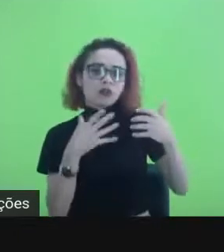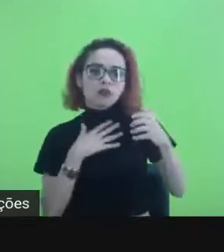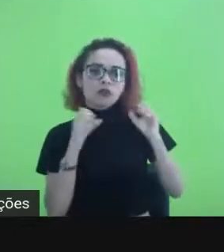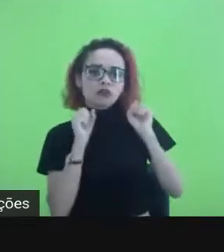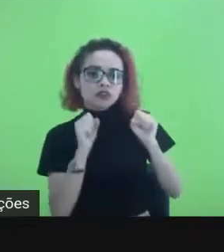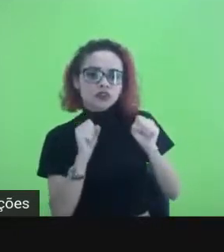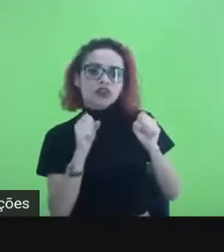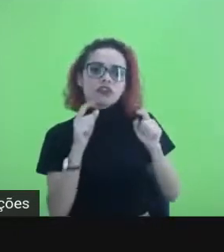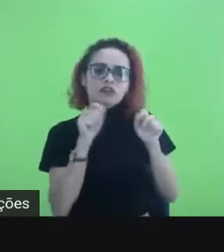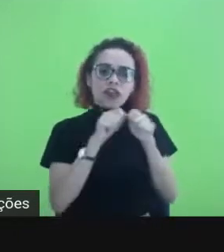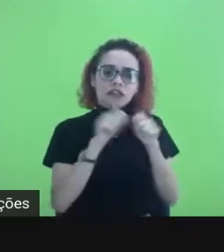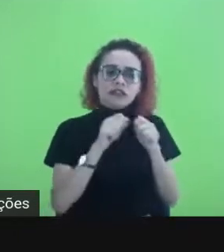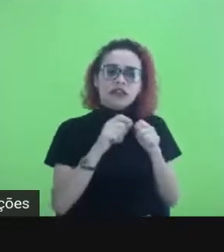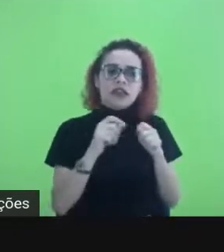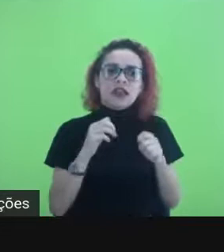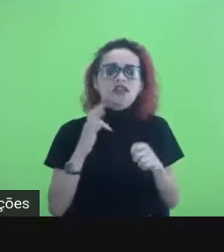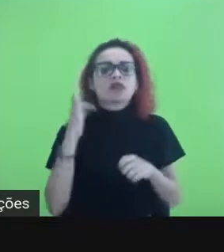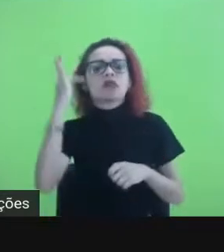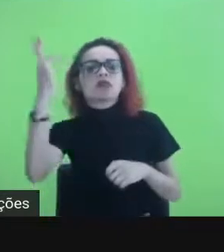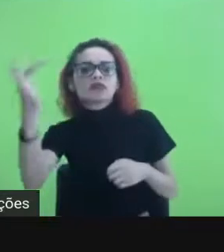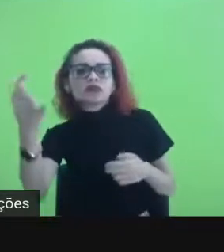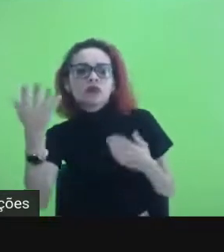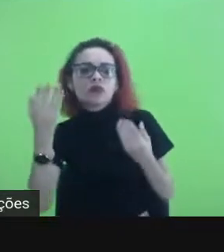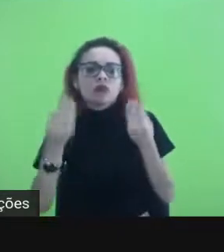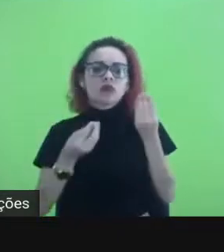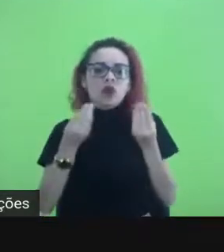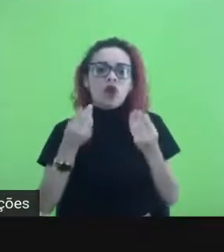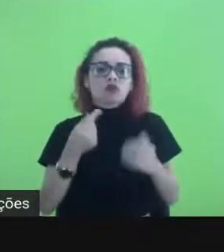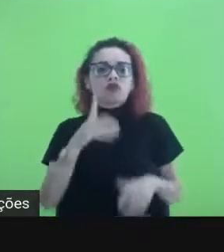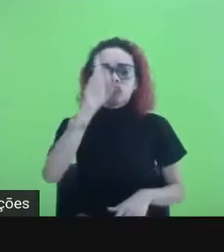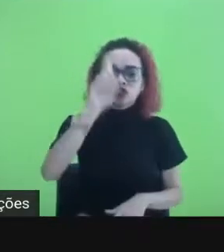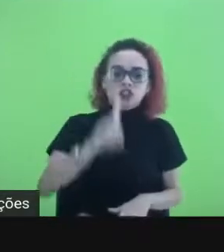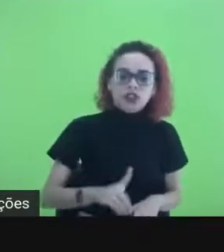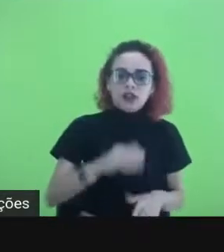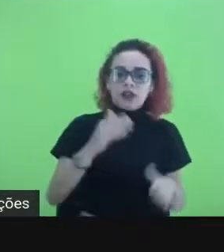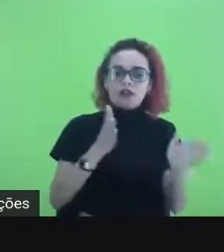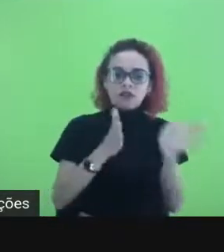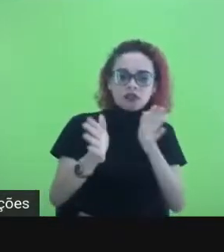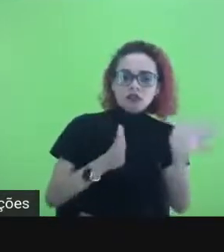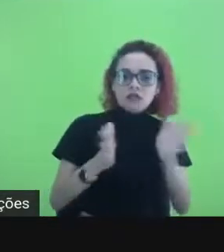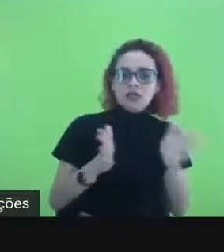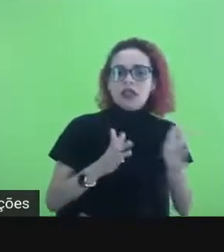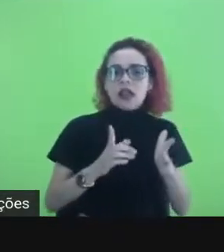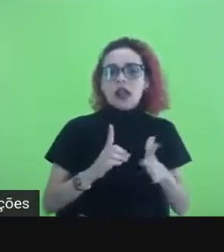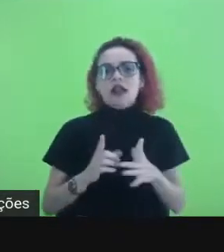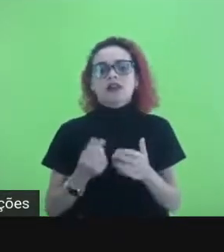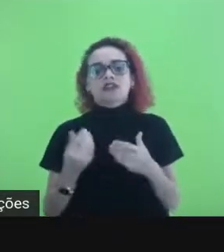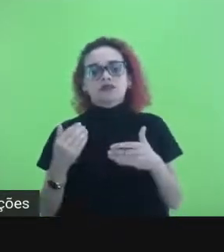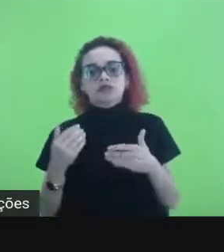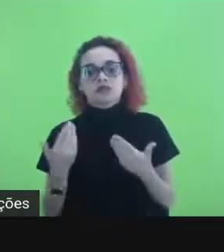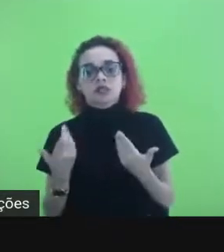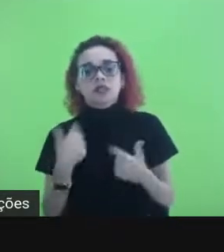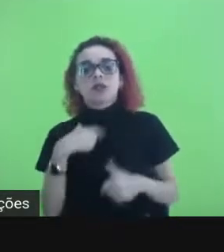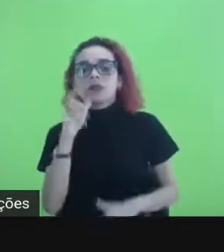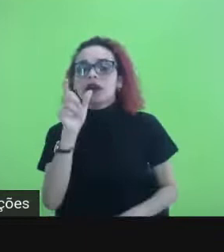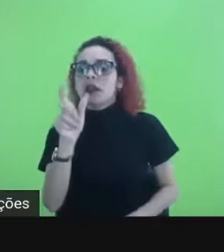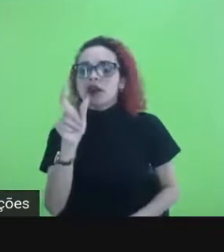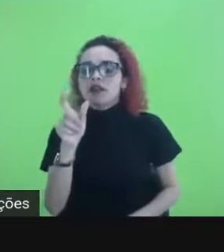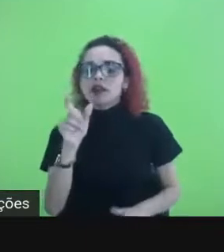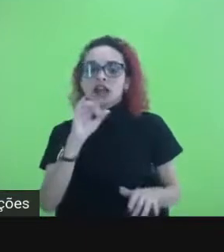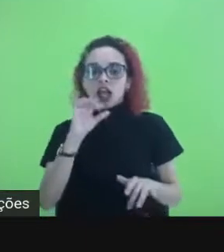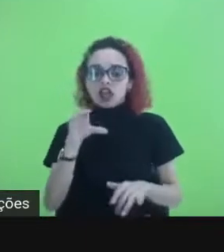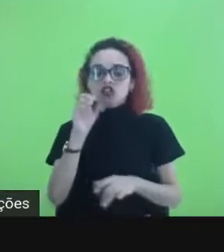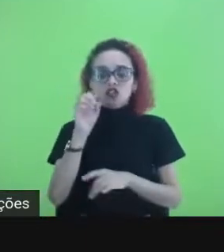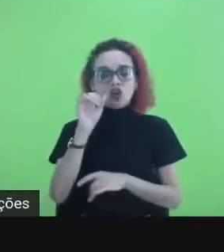onde eu ia chegar, a questão do direito de ir e vir, né, e dessa palavra, dessa expressão que a Joyce já apontou